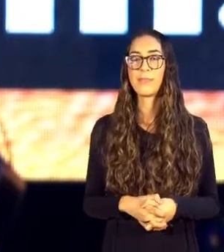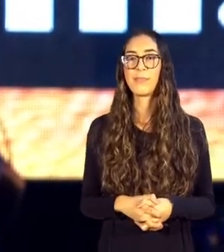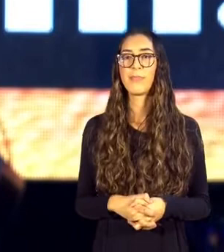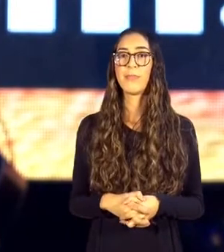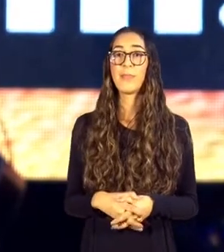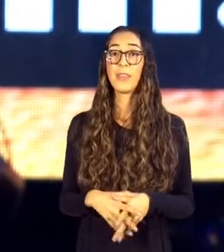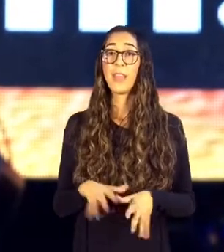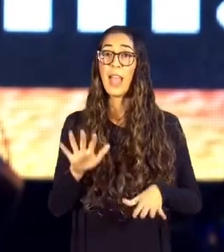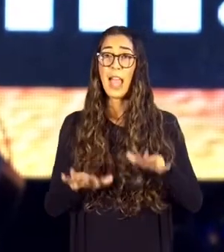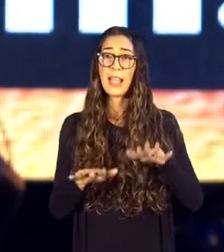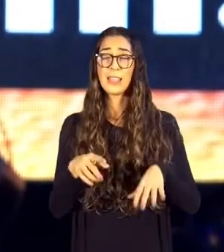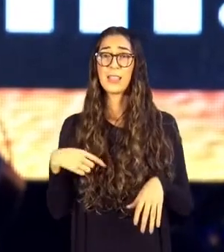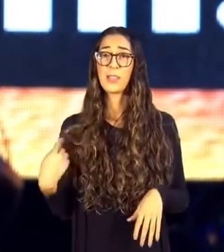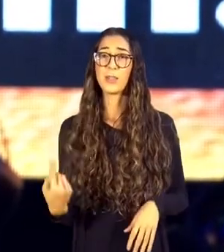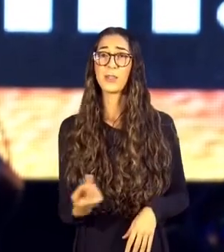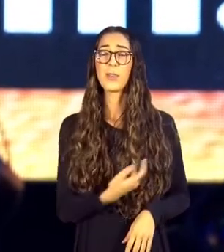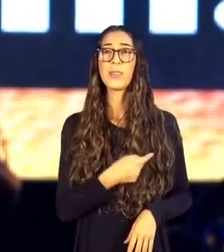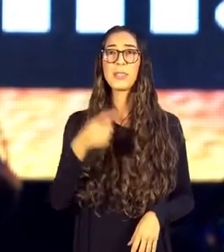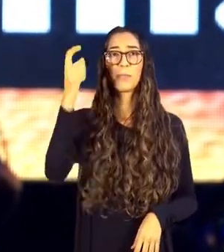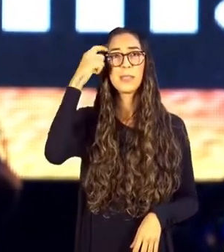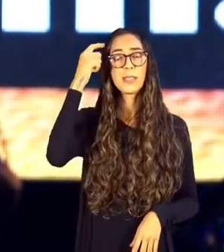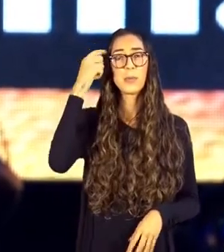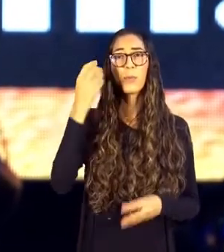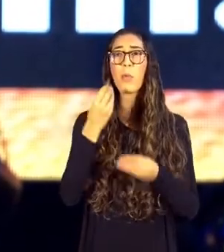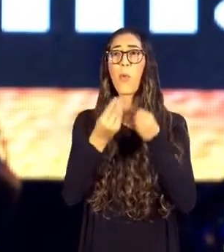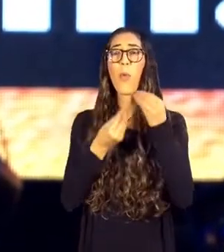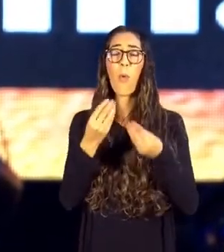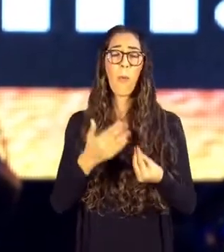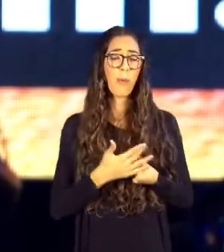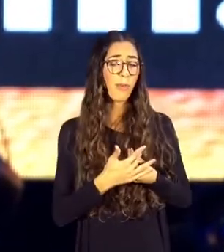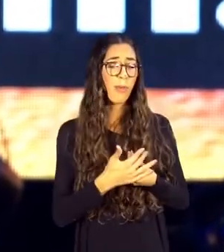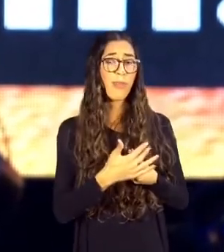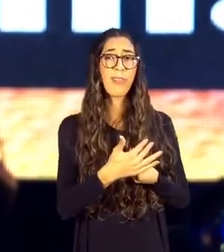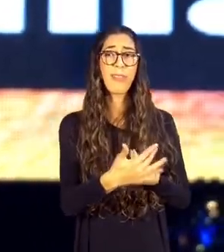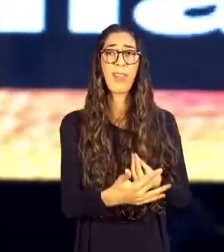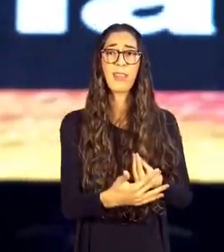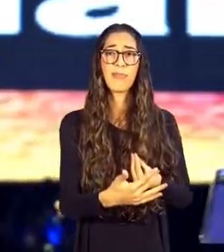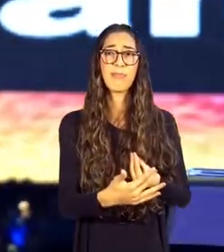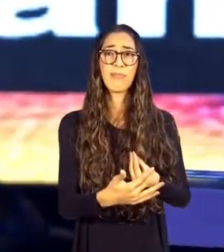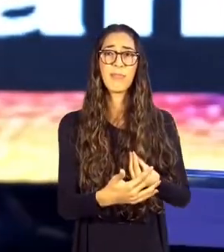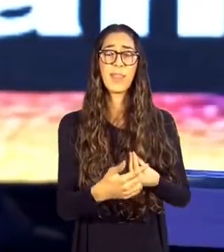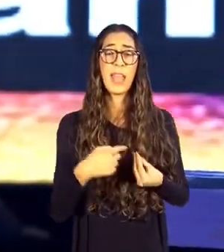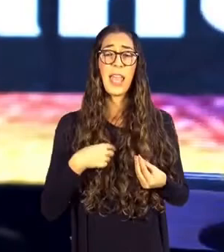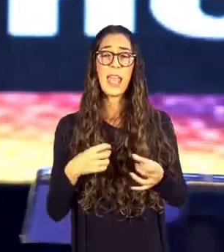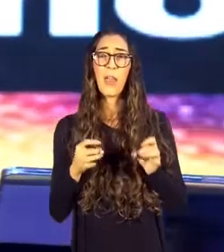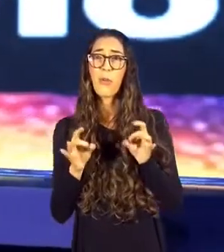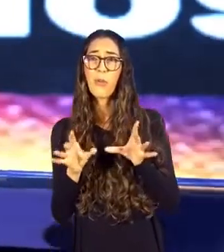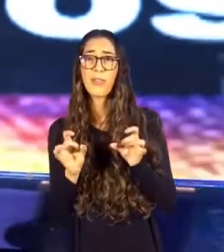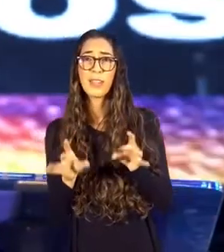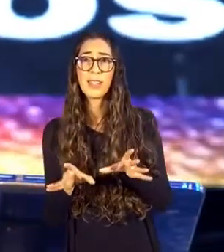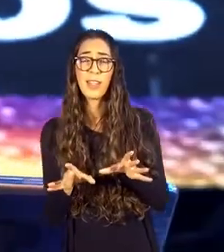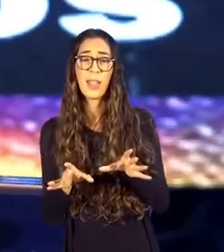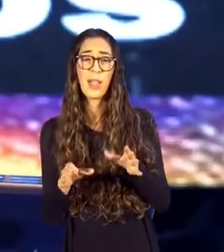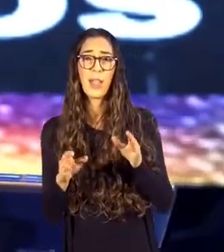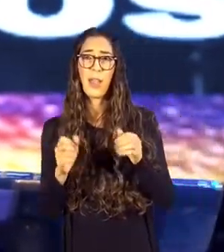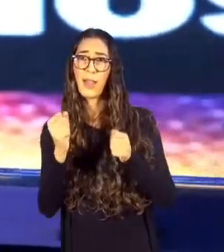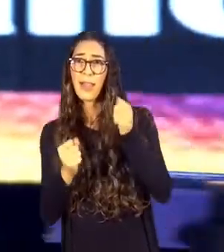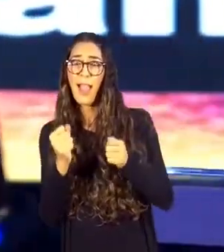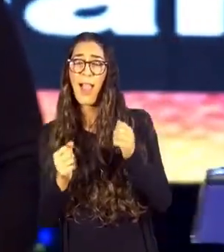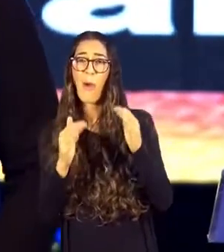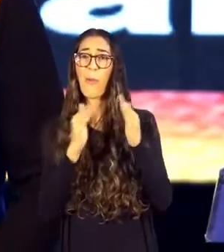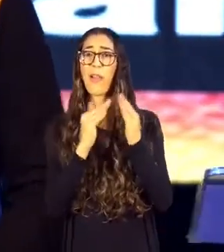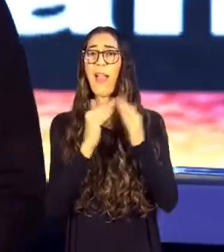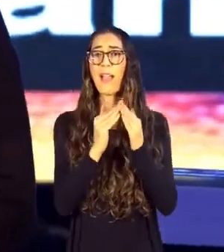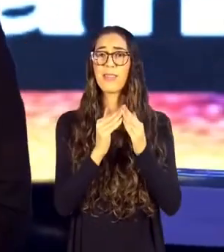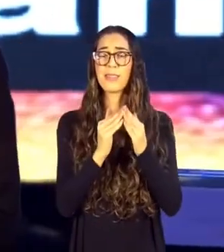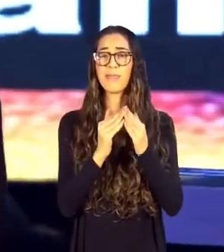sustentar? Será que eu vou passar fome? Será que eu vou passar dificuldade? Nós temos que renovar nossa mente e encher a nossa mente das